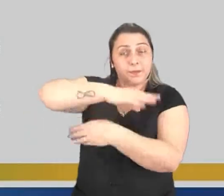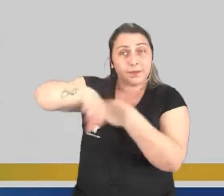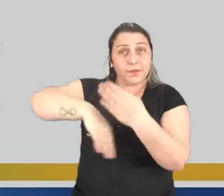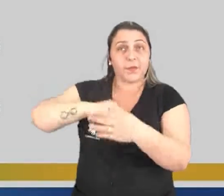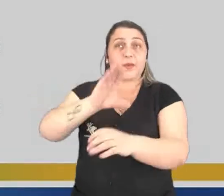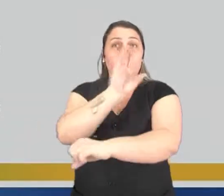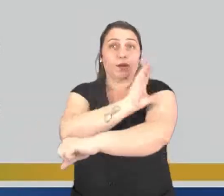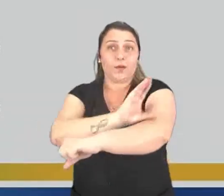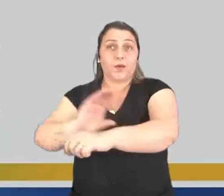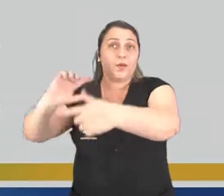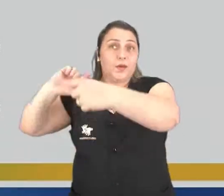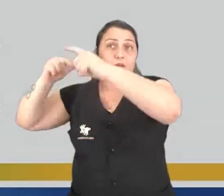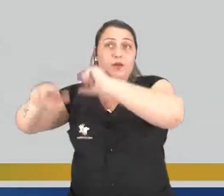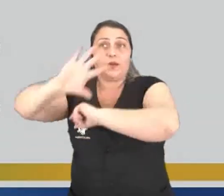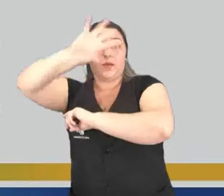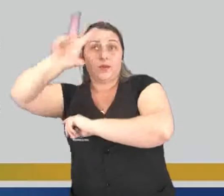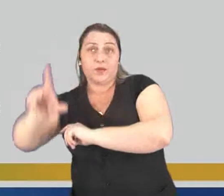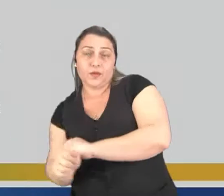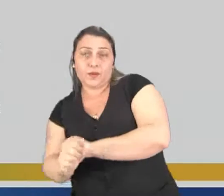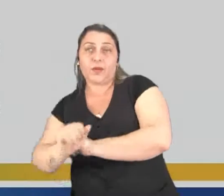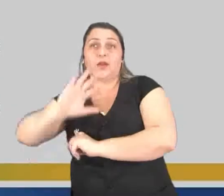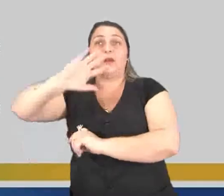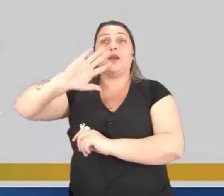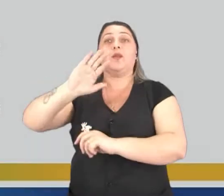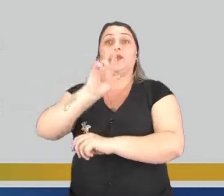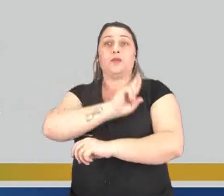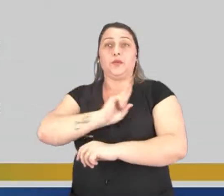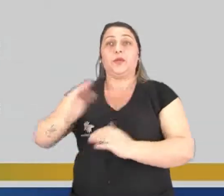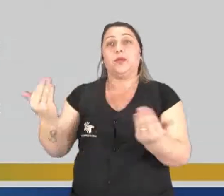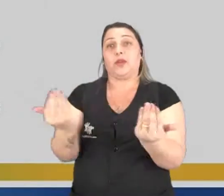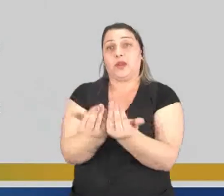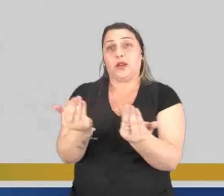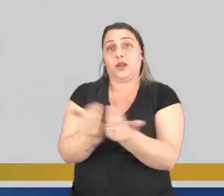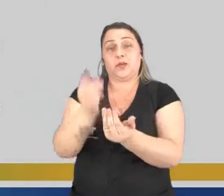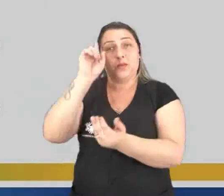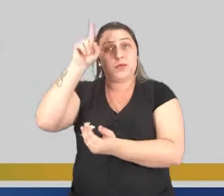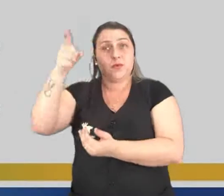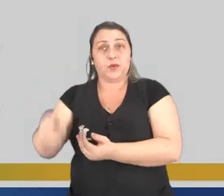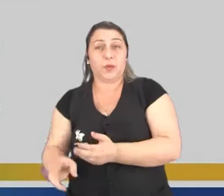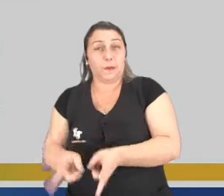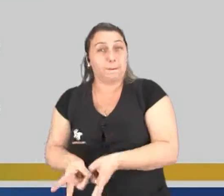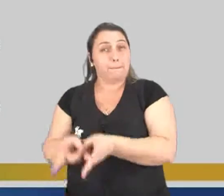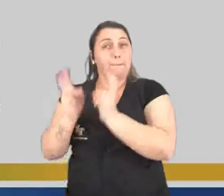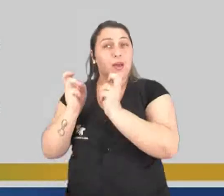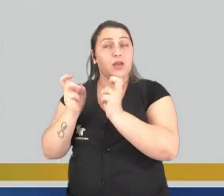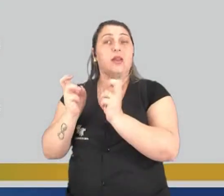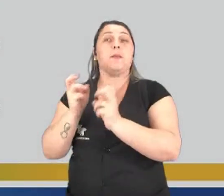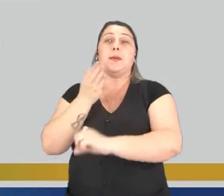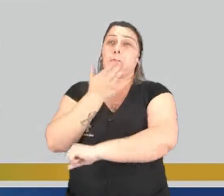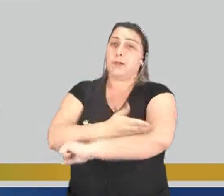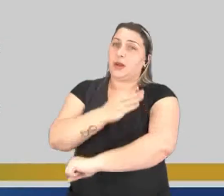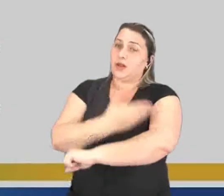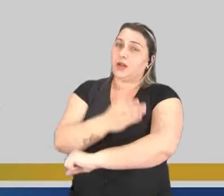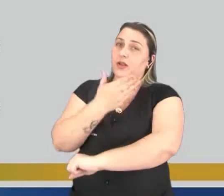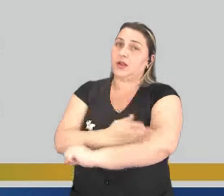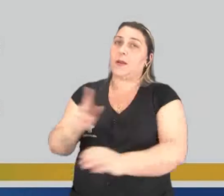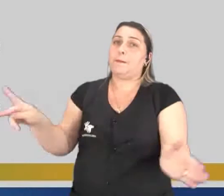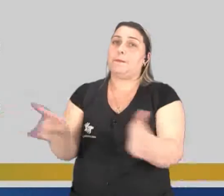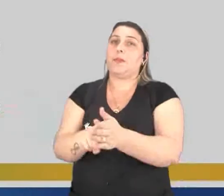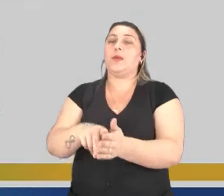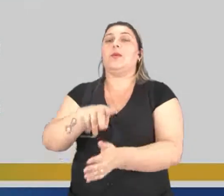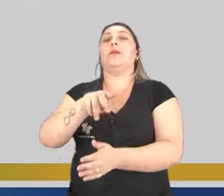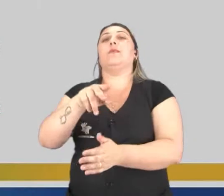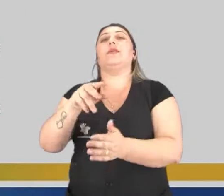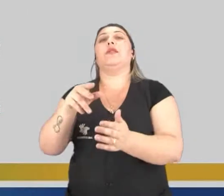da cultura tradicional africana com a cultura cristã, para que os senhores, né, não percebessem que eles estavam praticando, na verdade, a sua própria